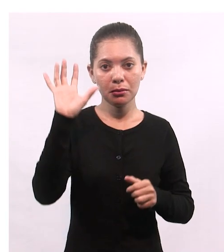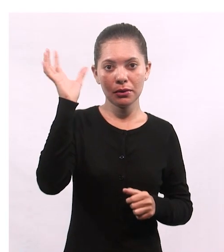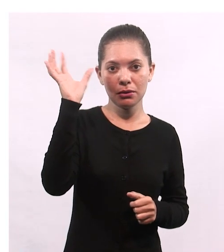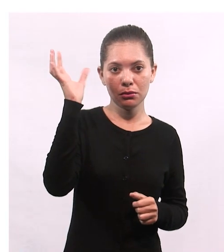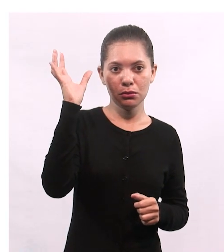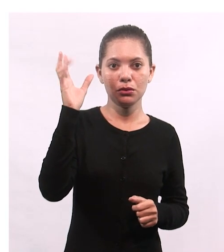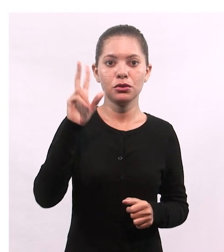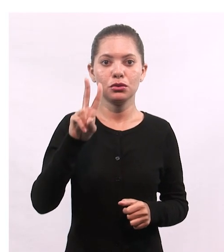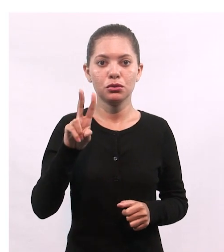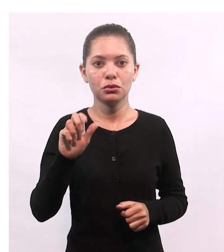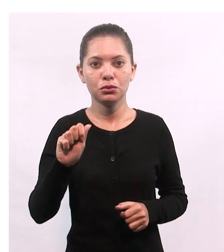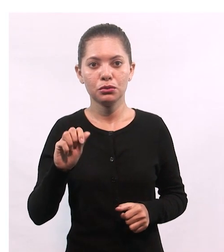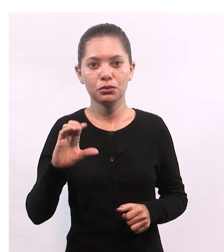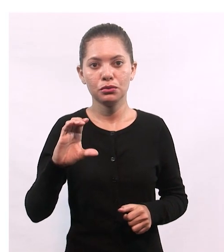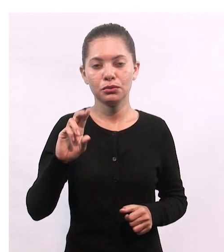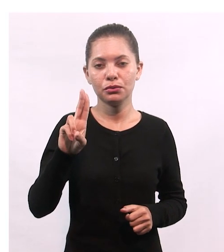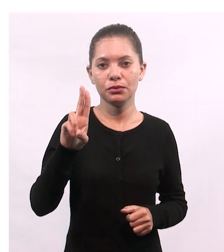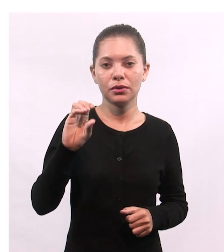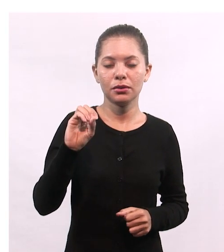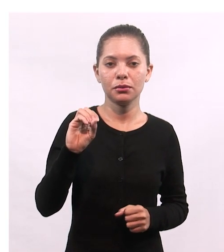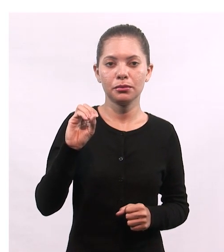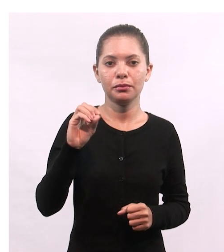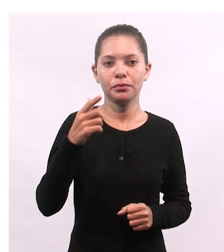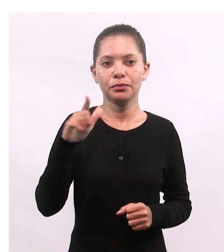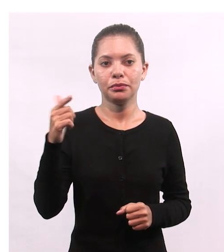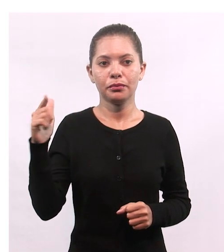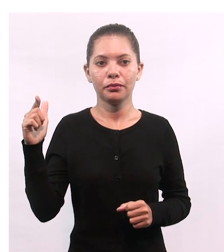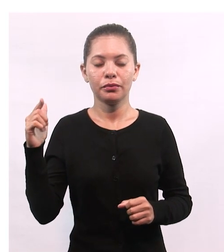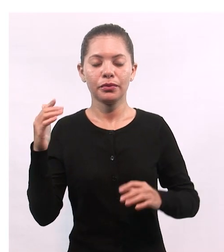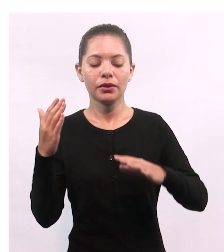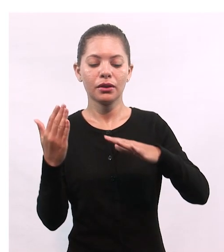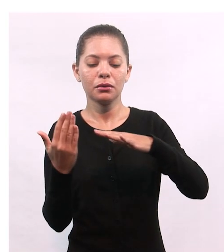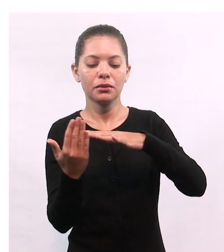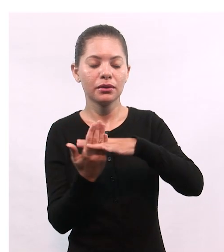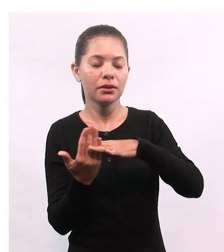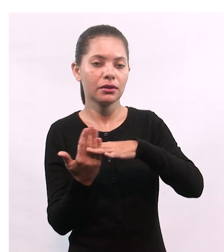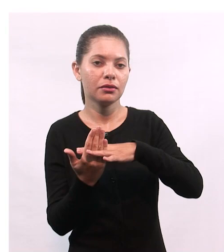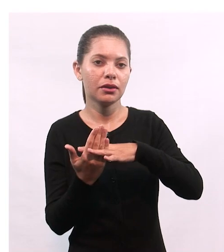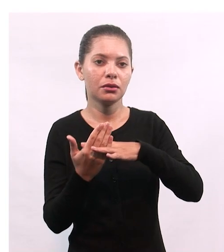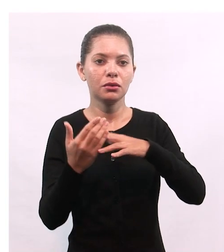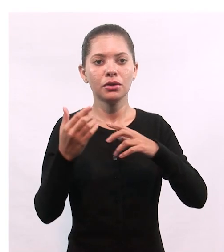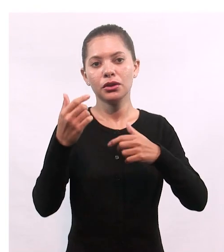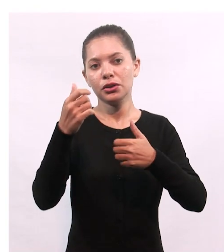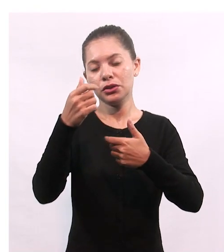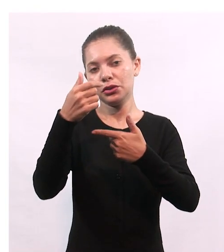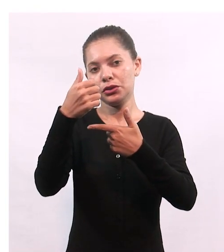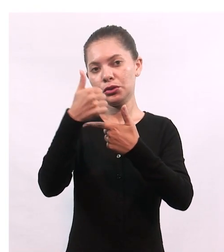vácuo, ou seja, não vai ter interferência, no intervalo de 1 sobre